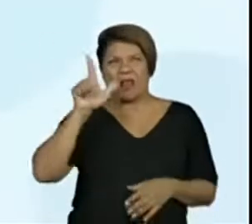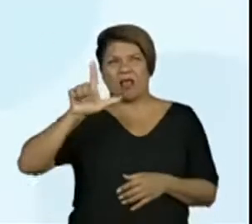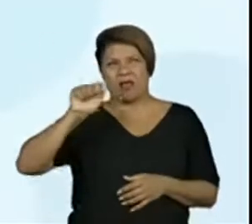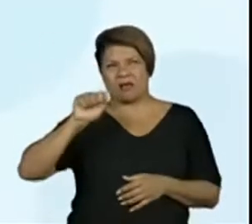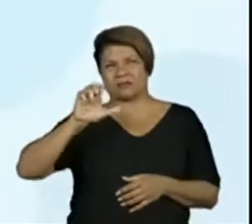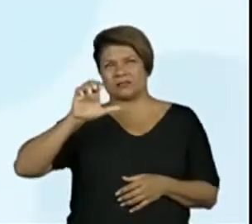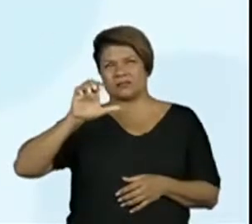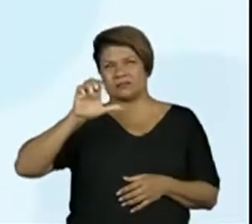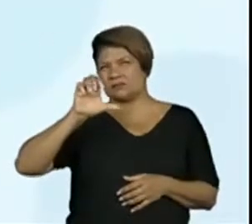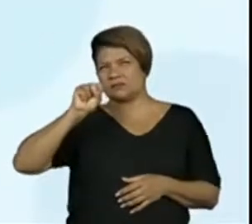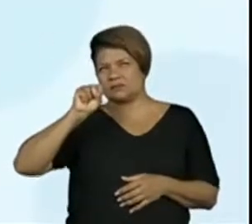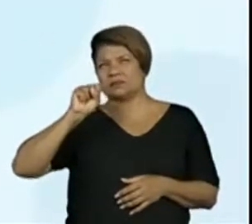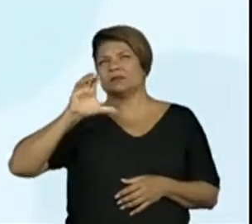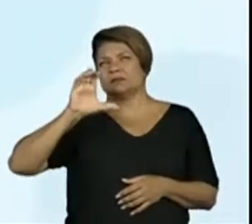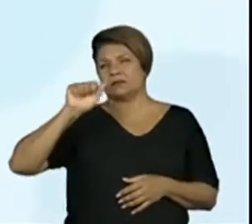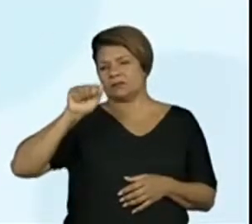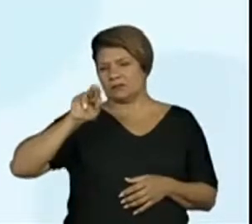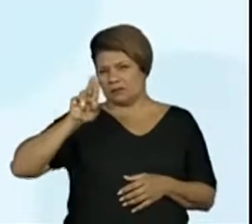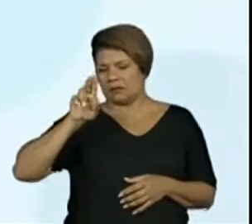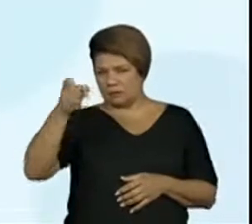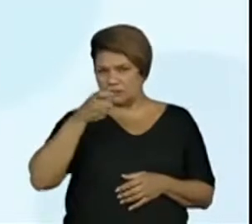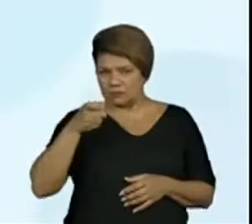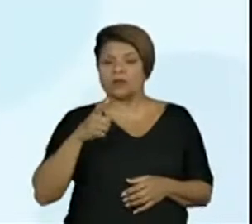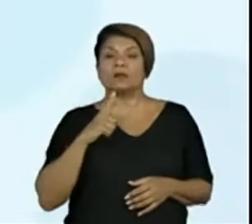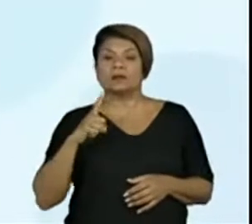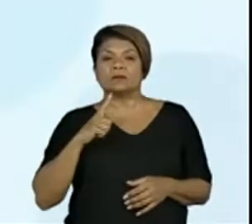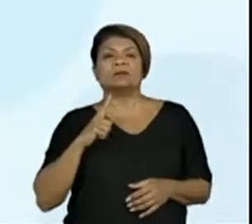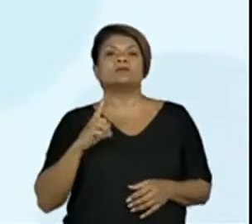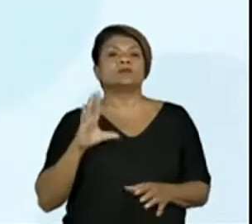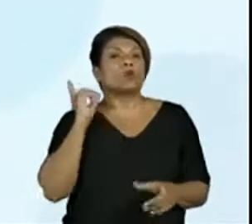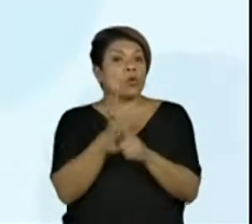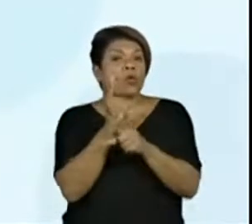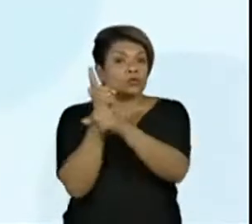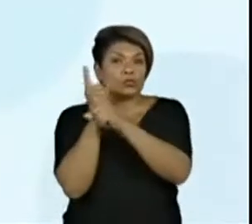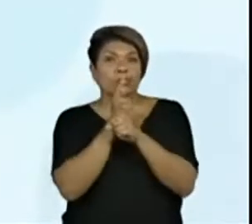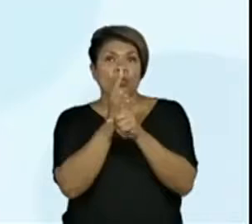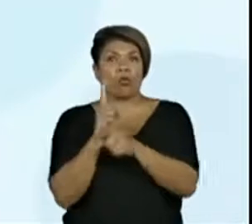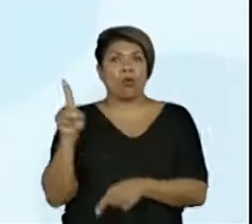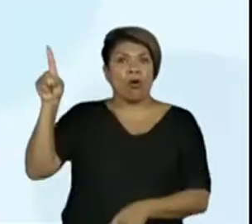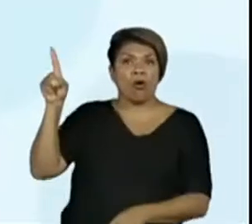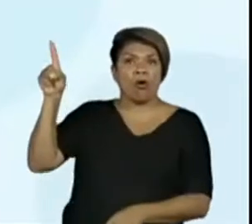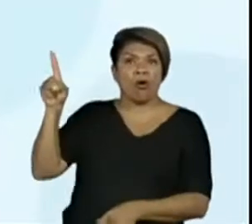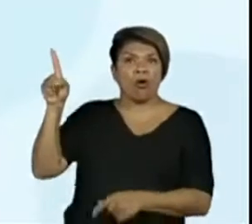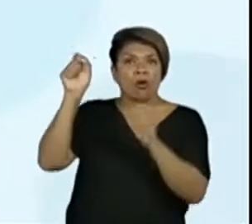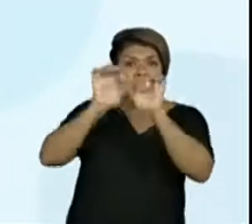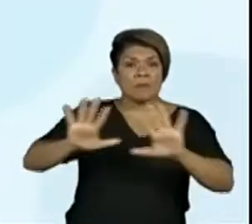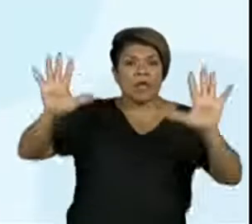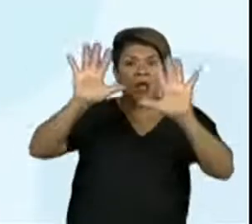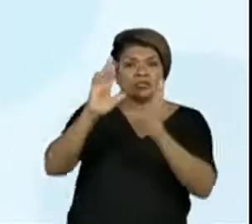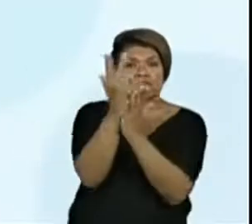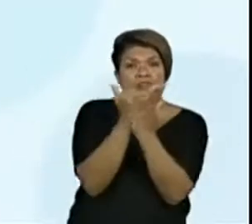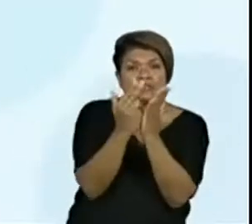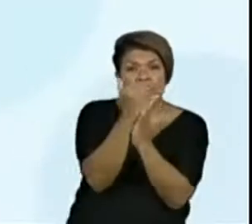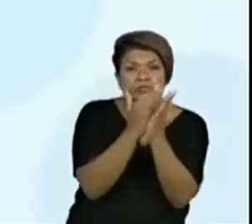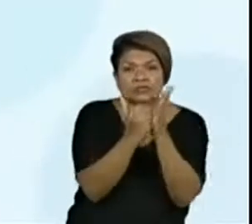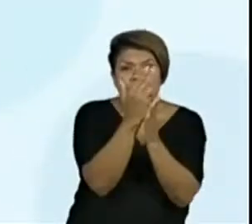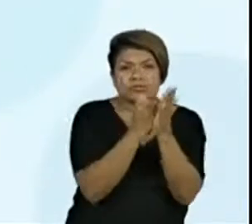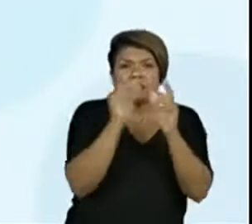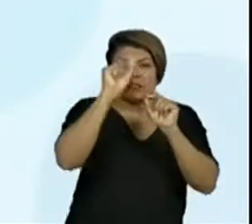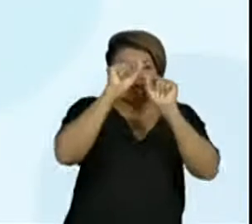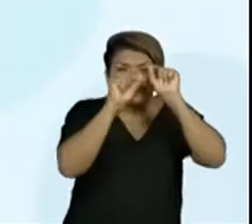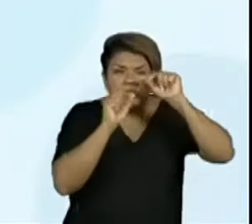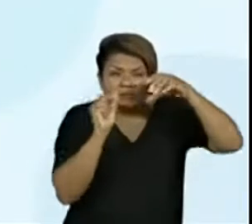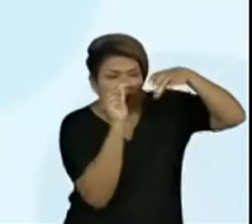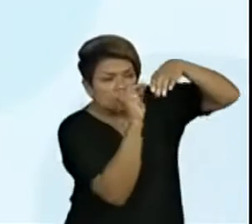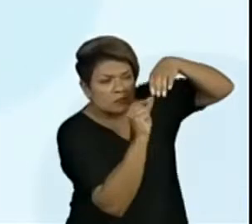desenhos feitos por homens desse período. São imagens de animais e outros sinais, como pontinhos e